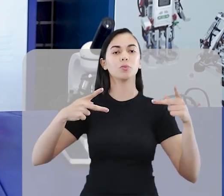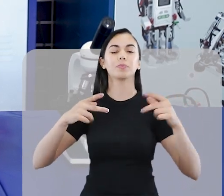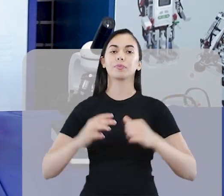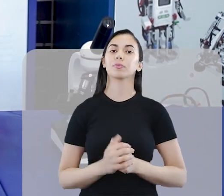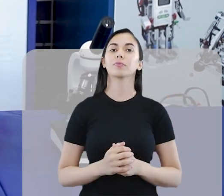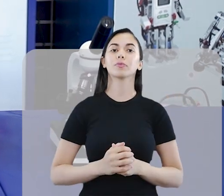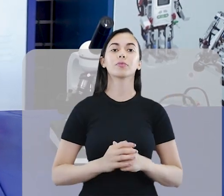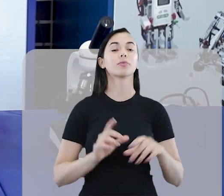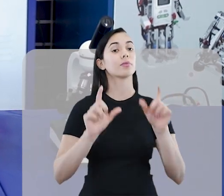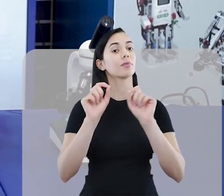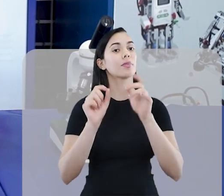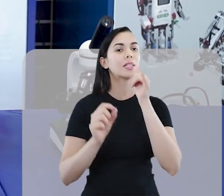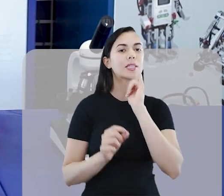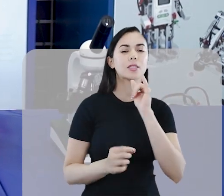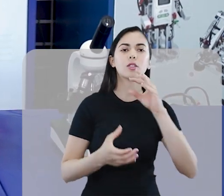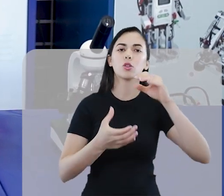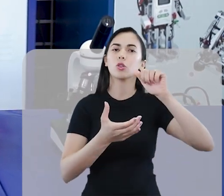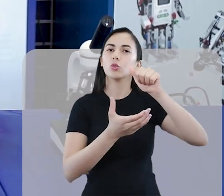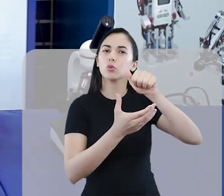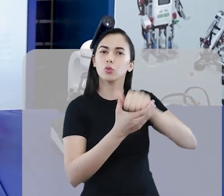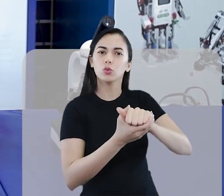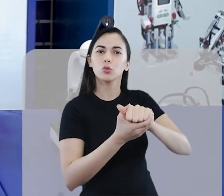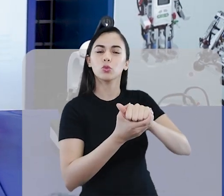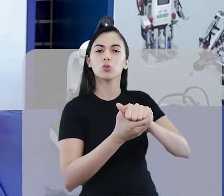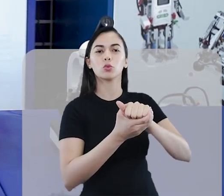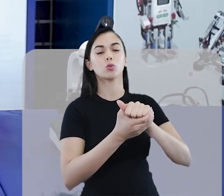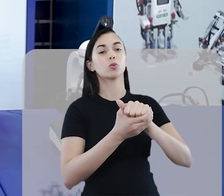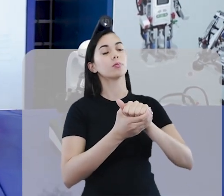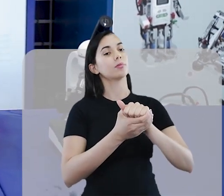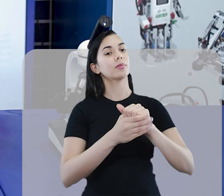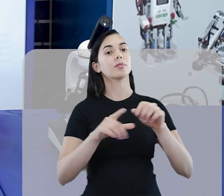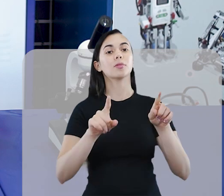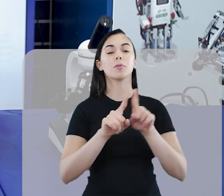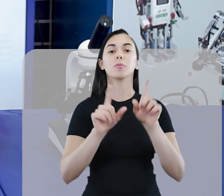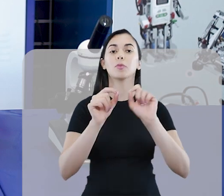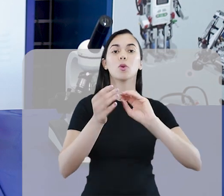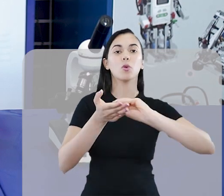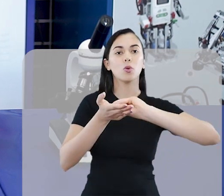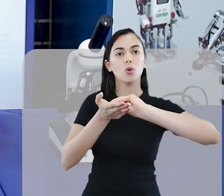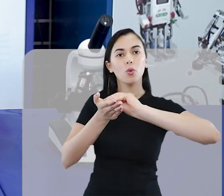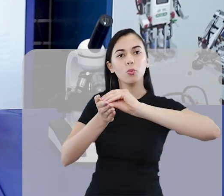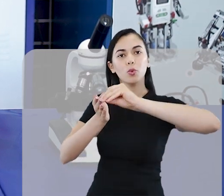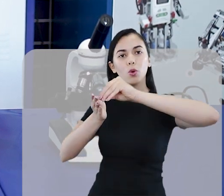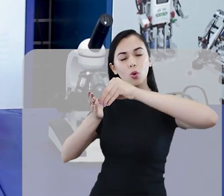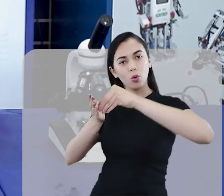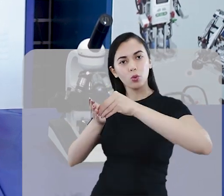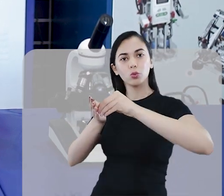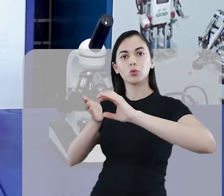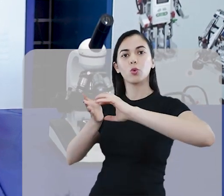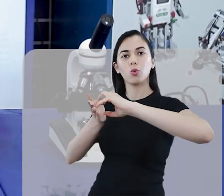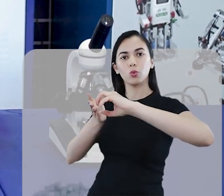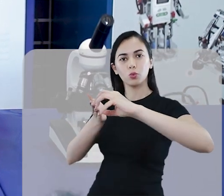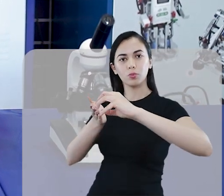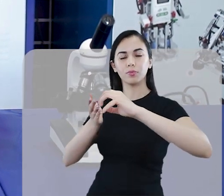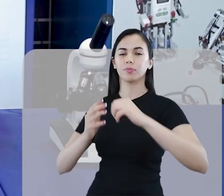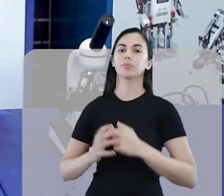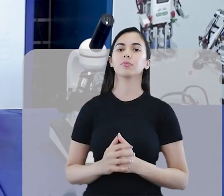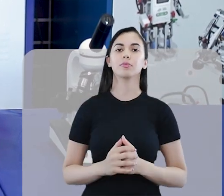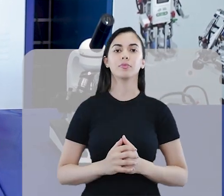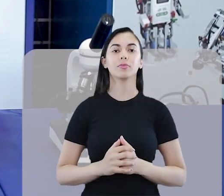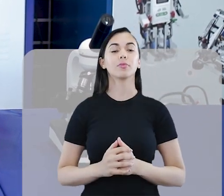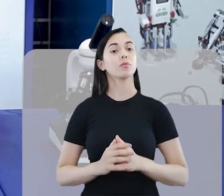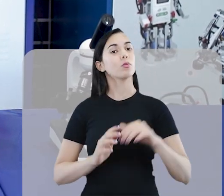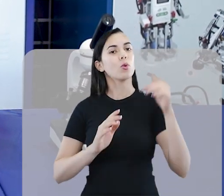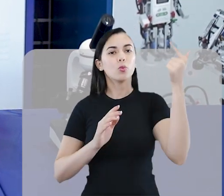que tem ribossomos aderidos em sua estrutura é o retículo endoplasmático rugoso.